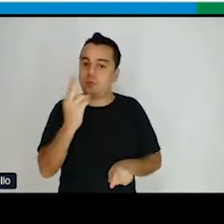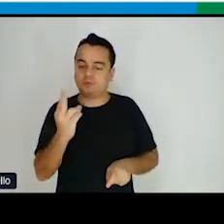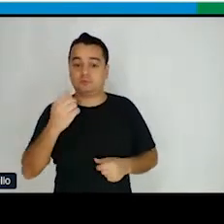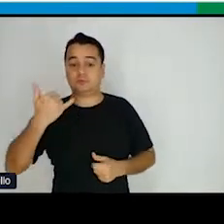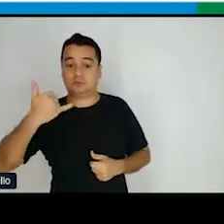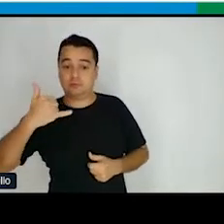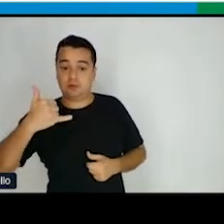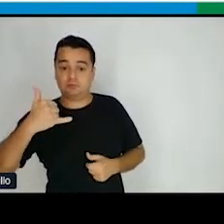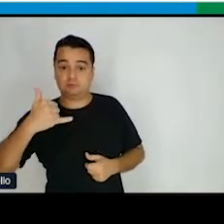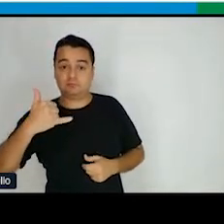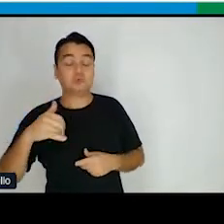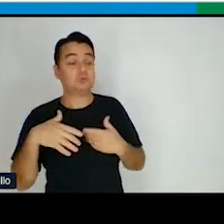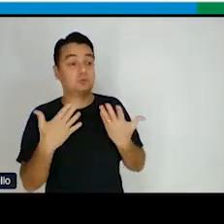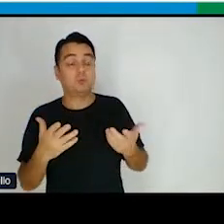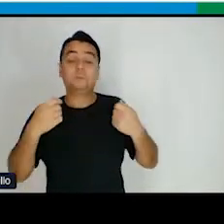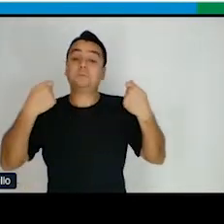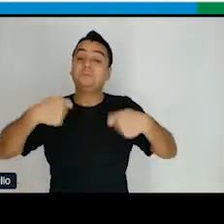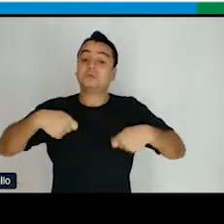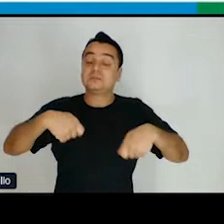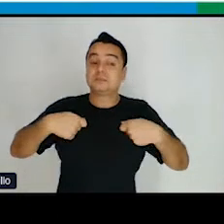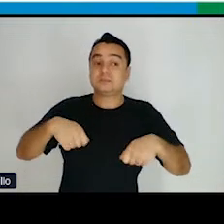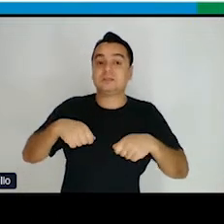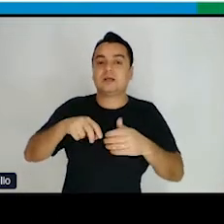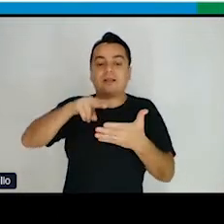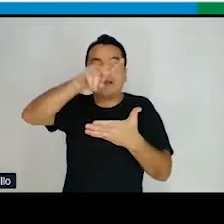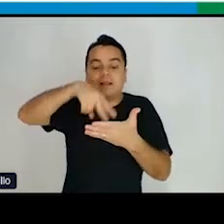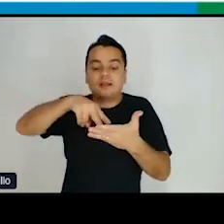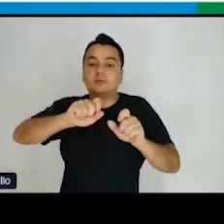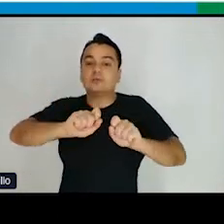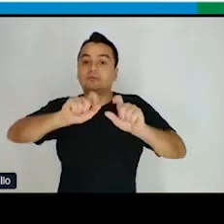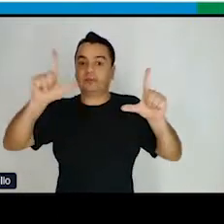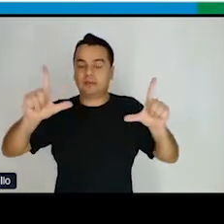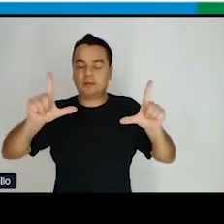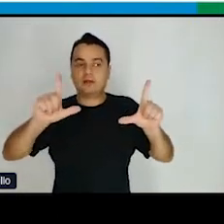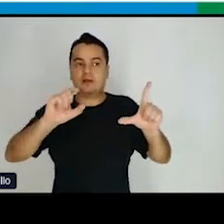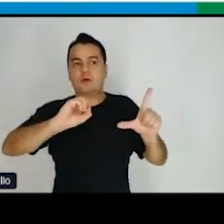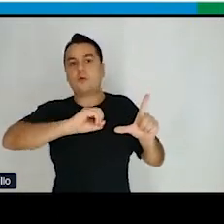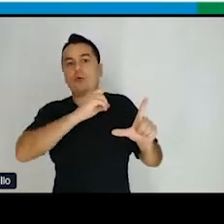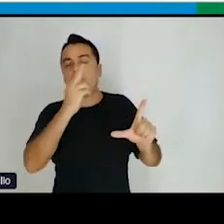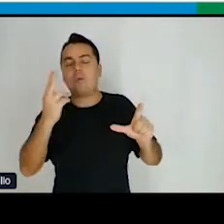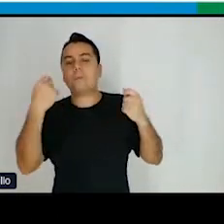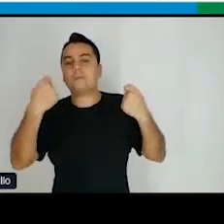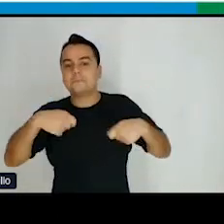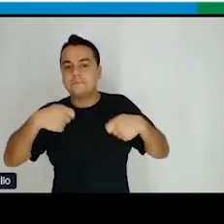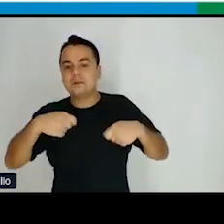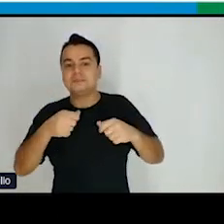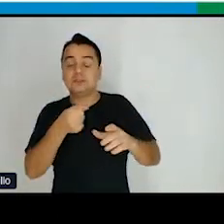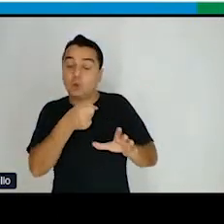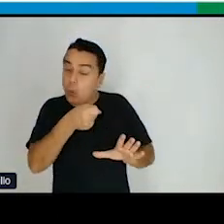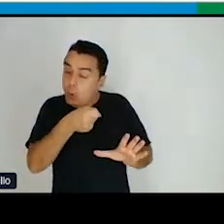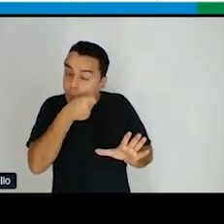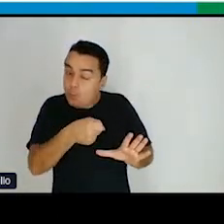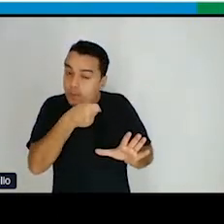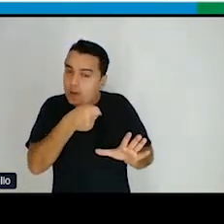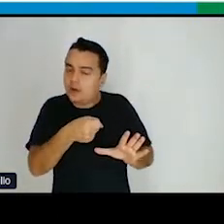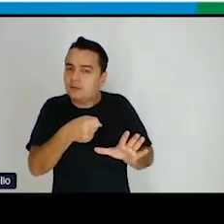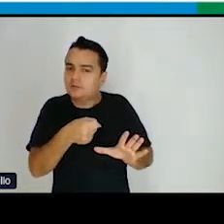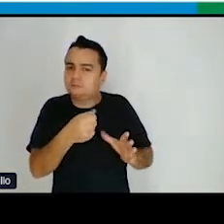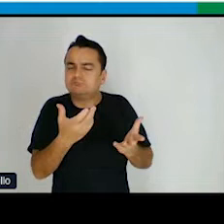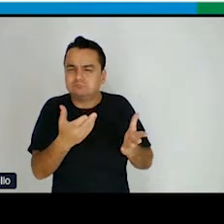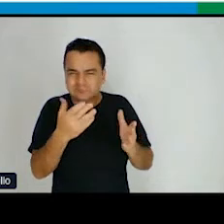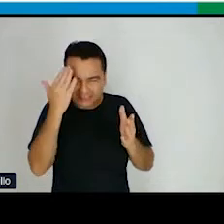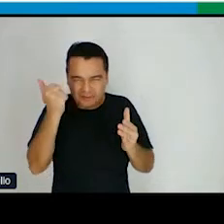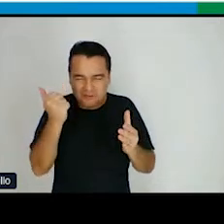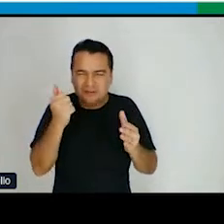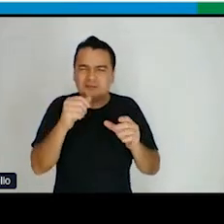celular, eu preciso utilizar ele com leitor de tela, ou eu preciso utilizar ele com uma lupa. Então, eu vou aumentar esse site, eu